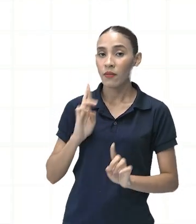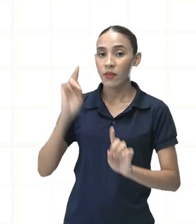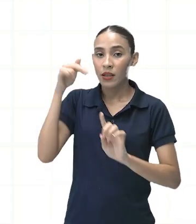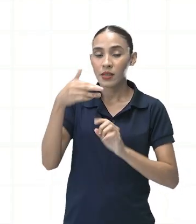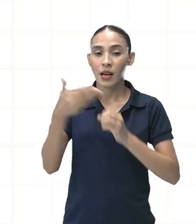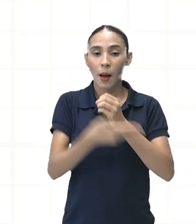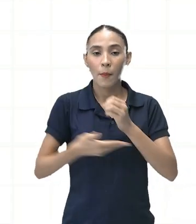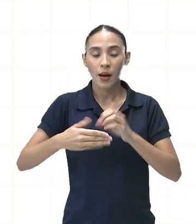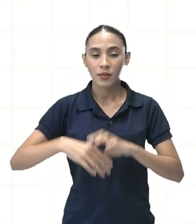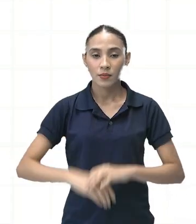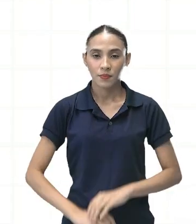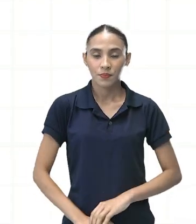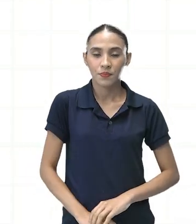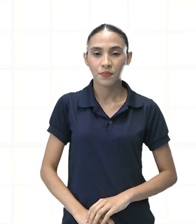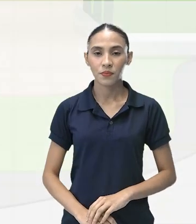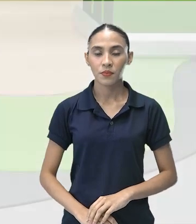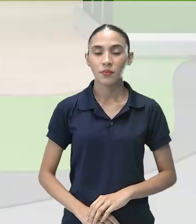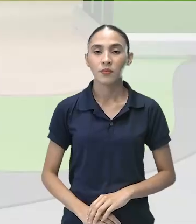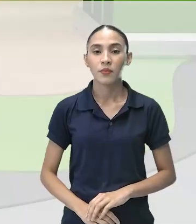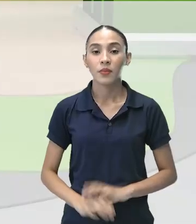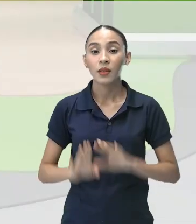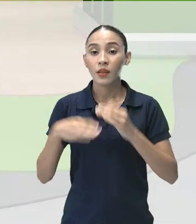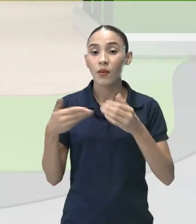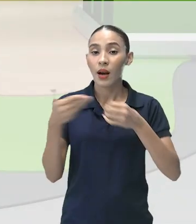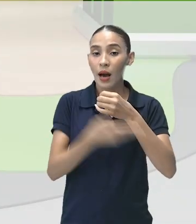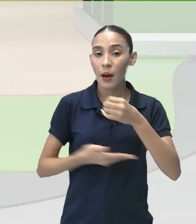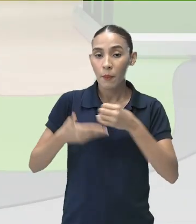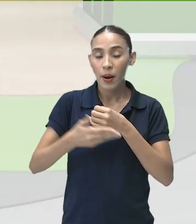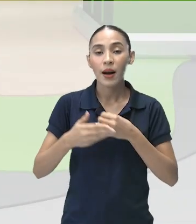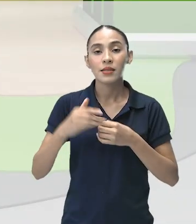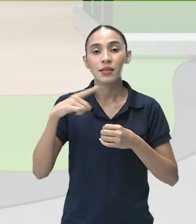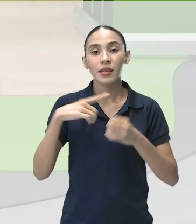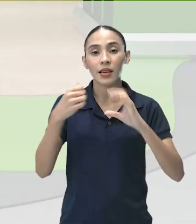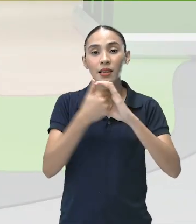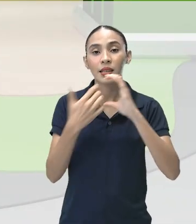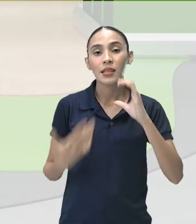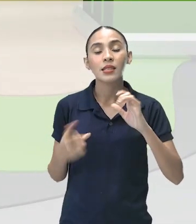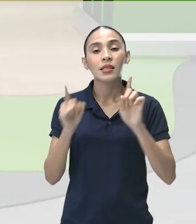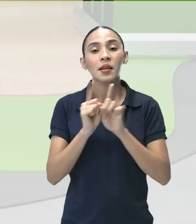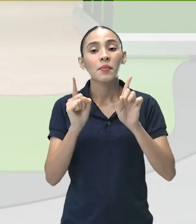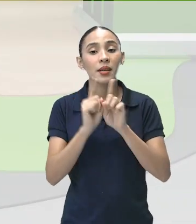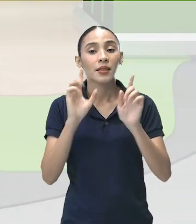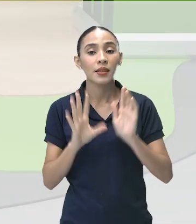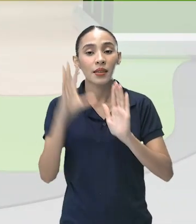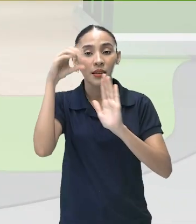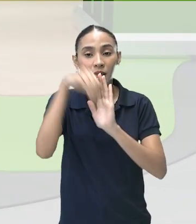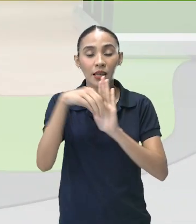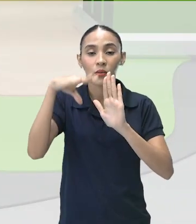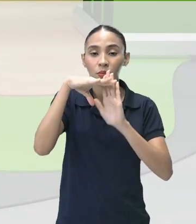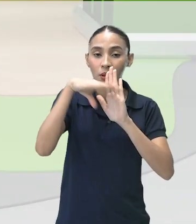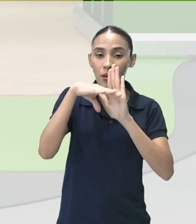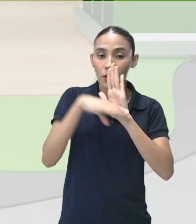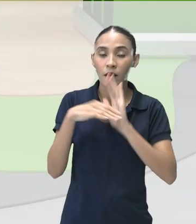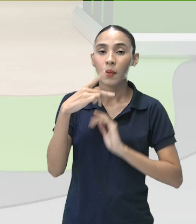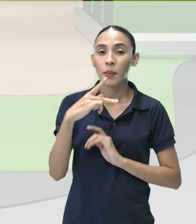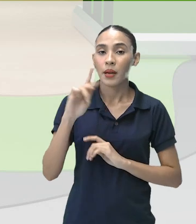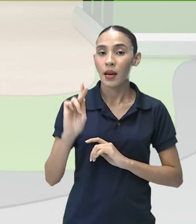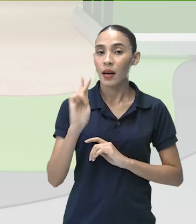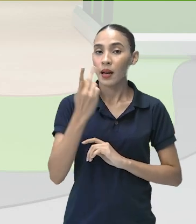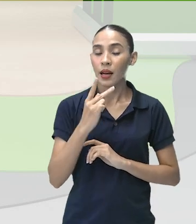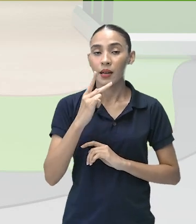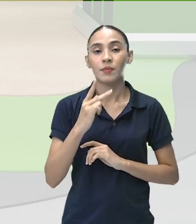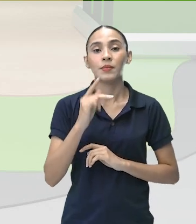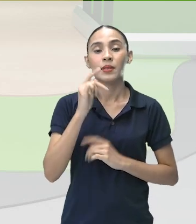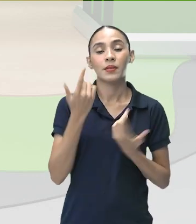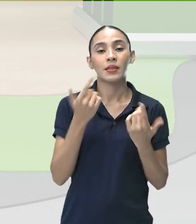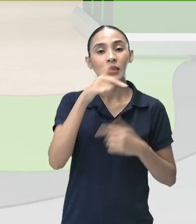nos referimos às bases? As bases, elas se caracterizam dentro da escala de pH, que vai